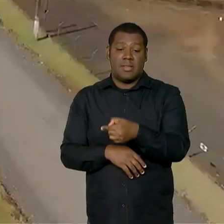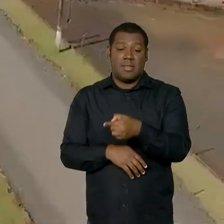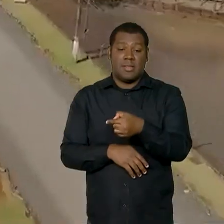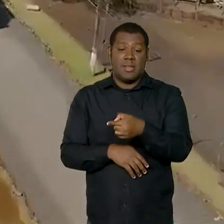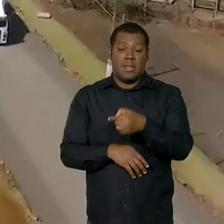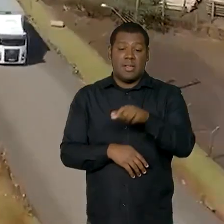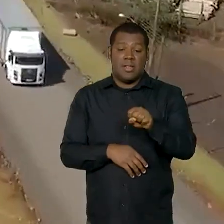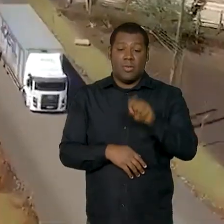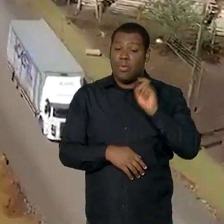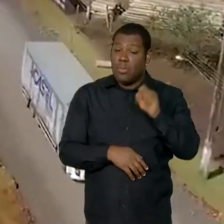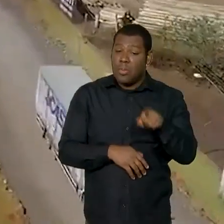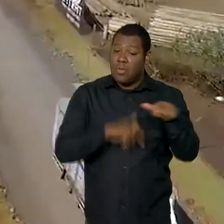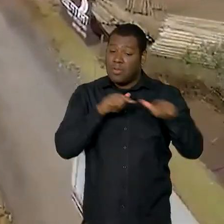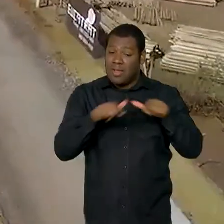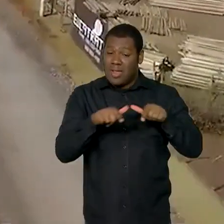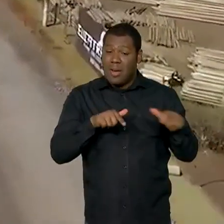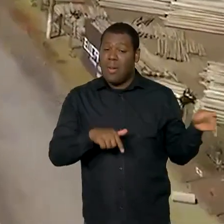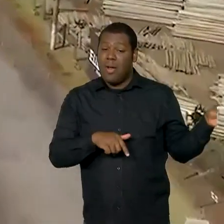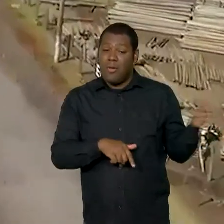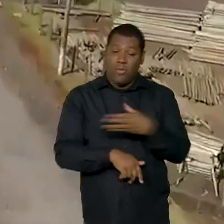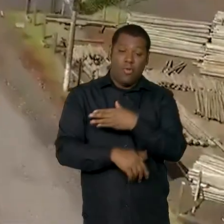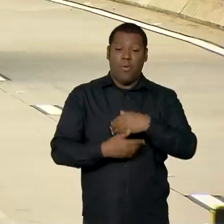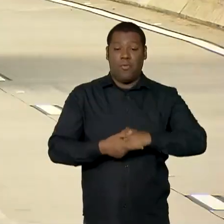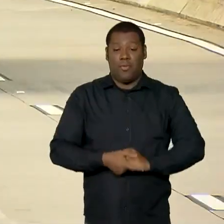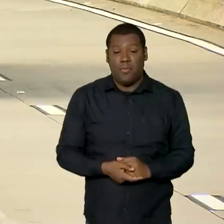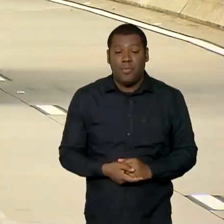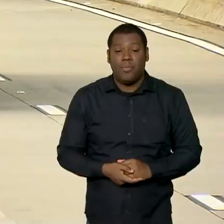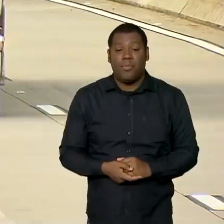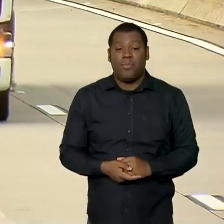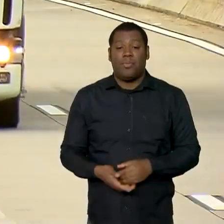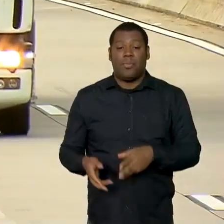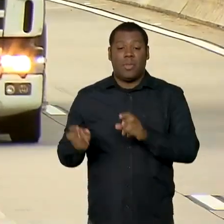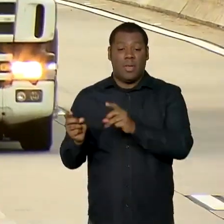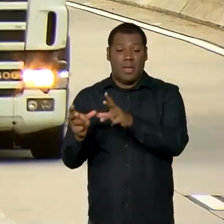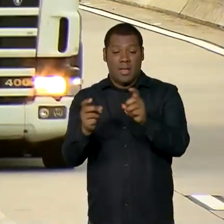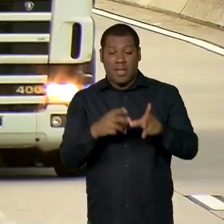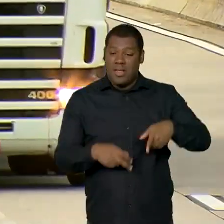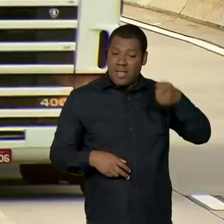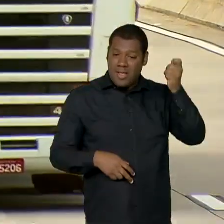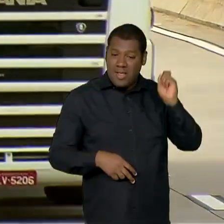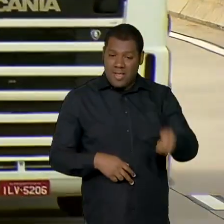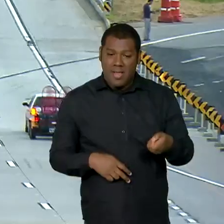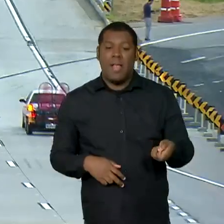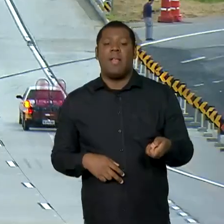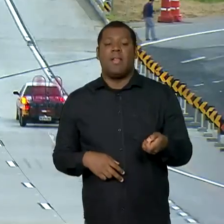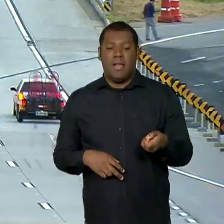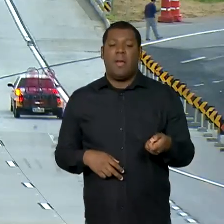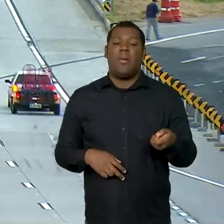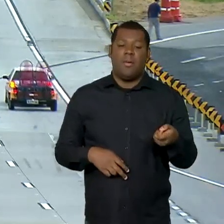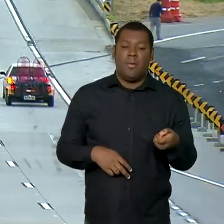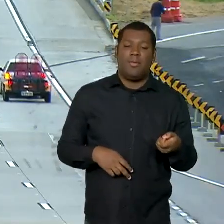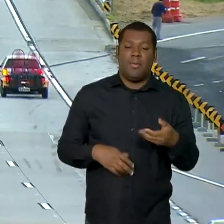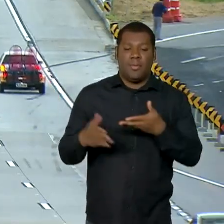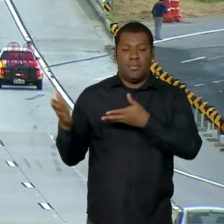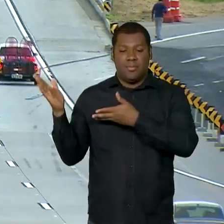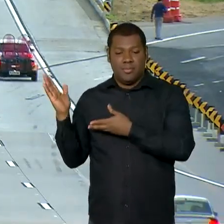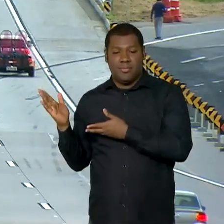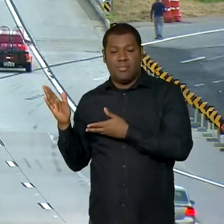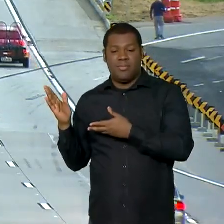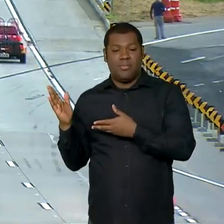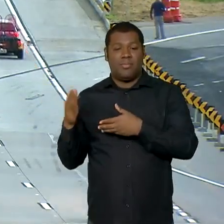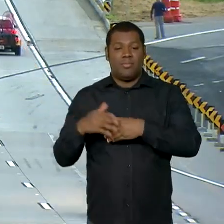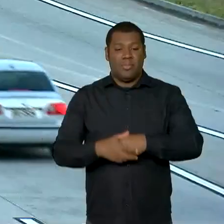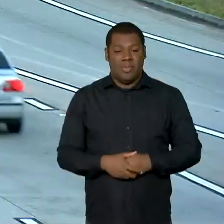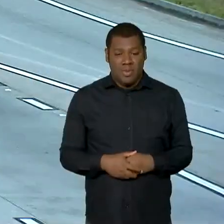indiretos. Este foi o primeiro leilão de uma rodovia concedida à iniciativa privada, mas que foi devolvida ao poder